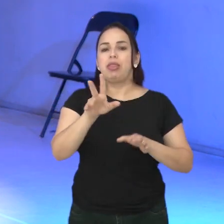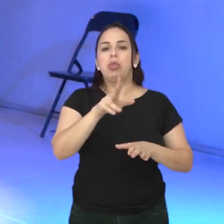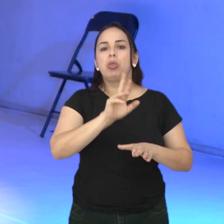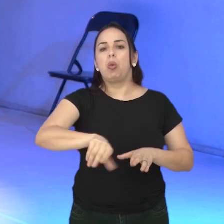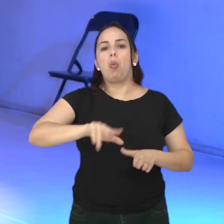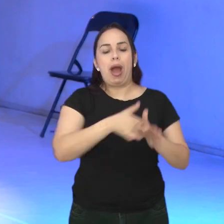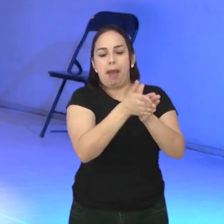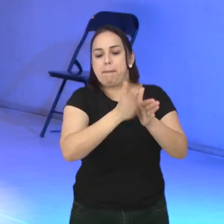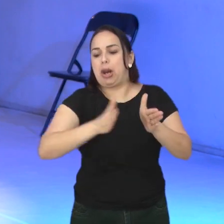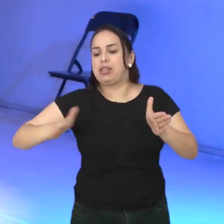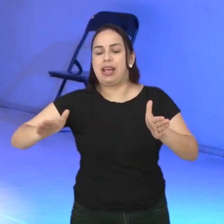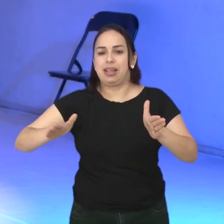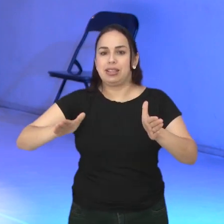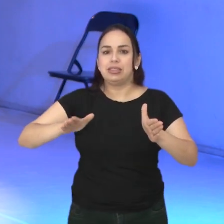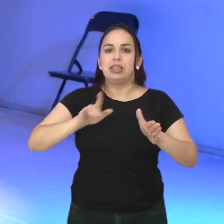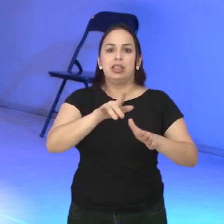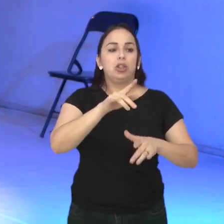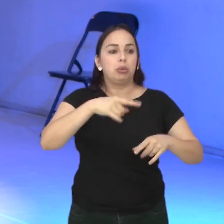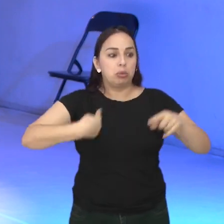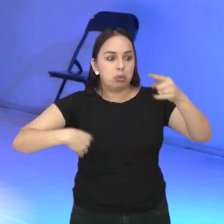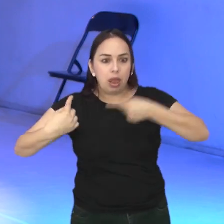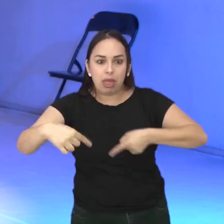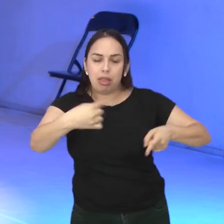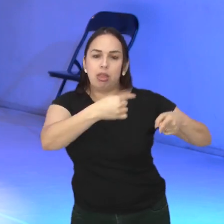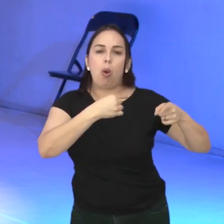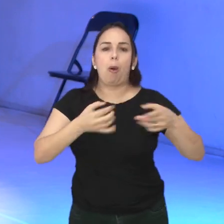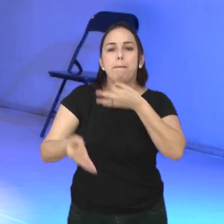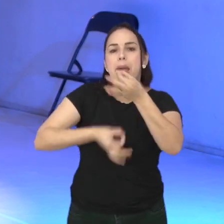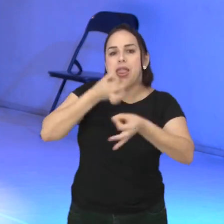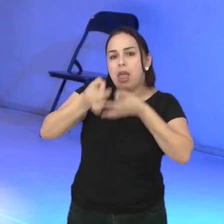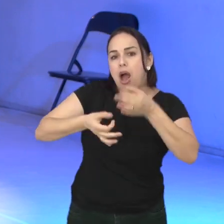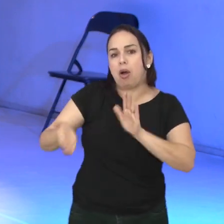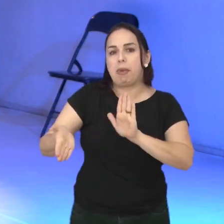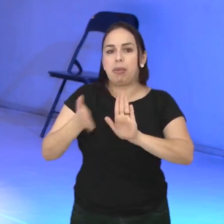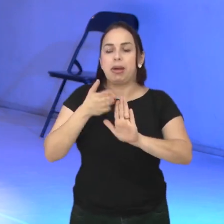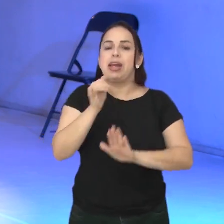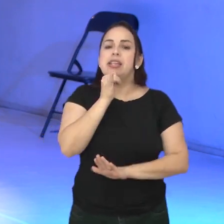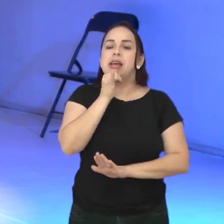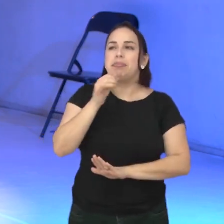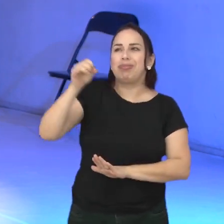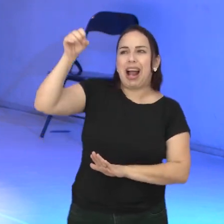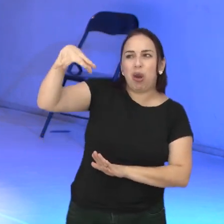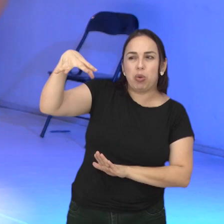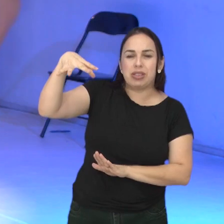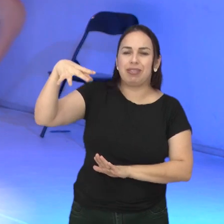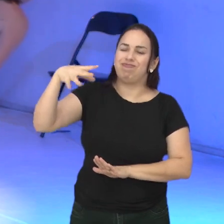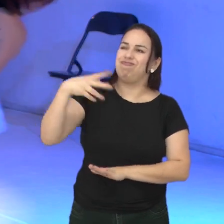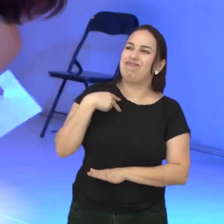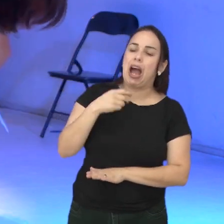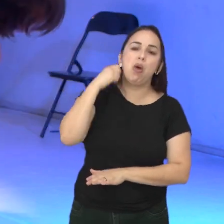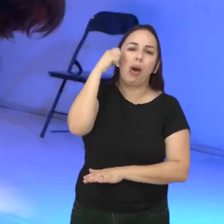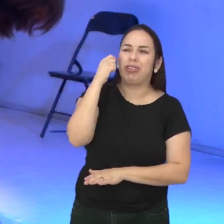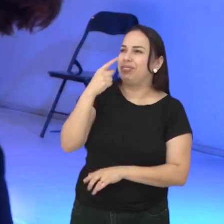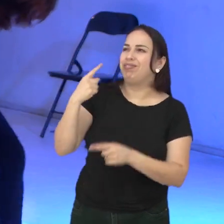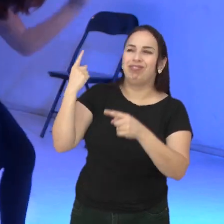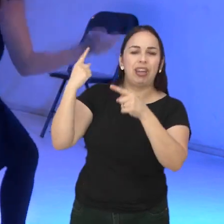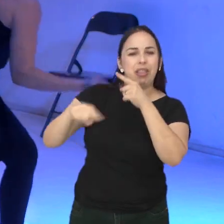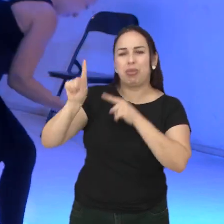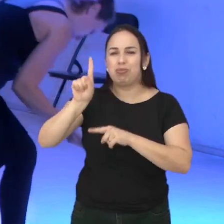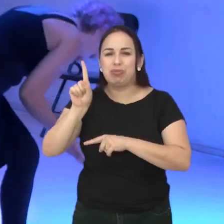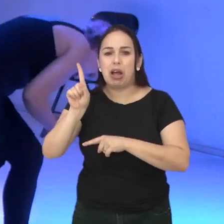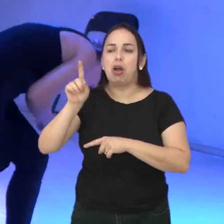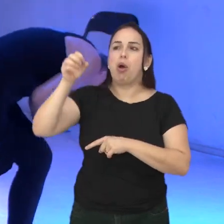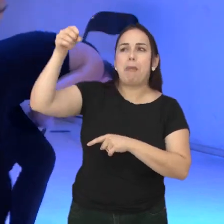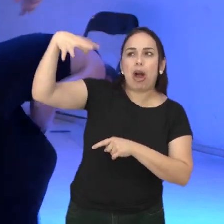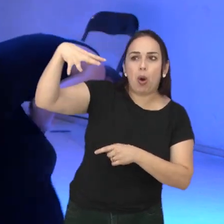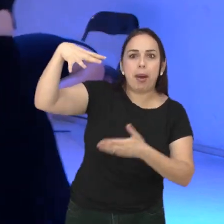não é uma linha de produção. Todo mundo termina discutindo todas as coisas, então você propõe uma luz, aí vem um ator e fala assim, não, eu acho que talvez se